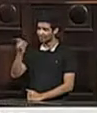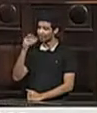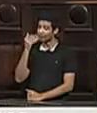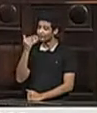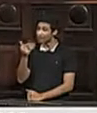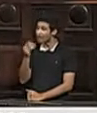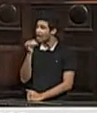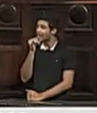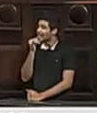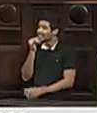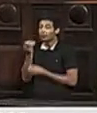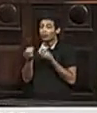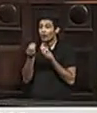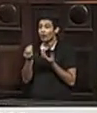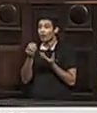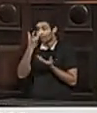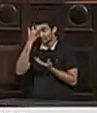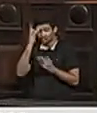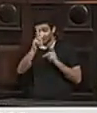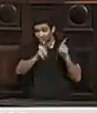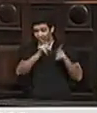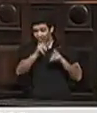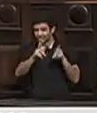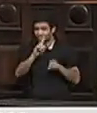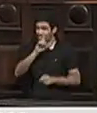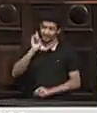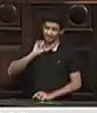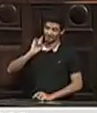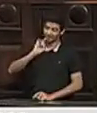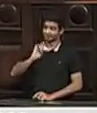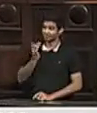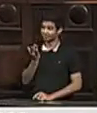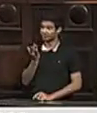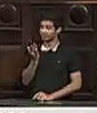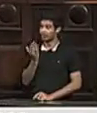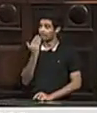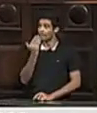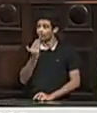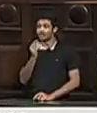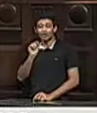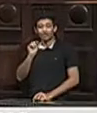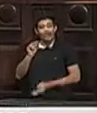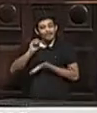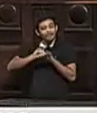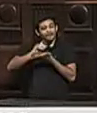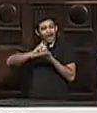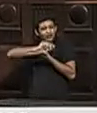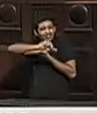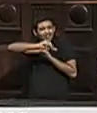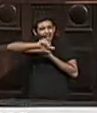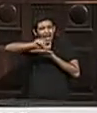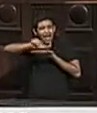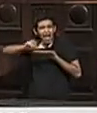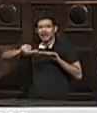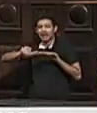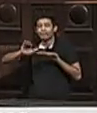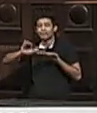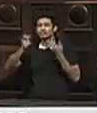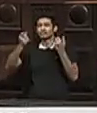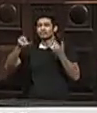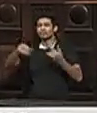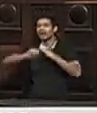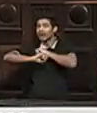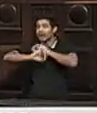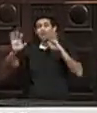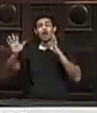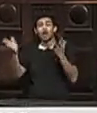para ressaltar a necessidade de falarmos de uma maneira clara sobre o